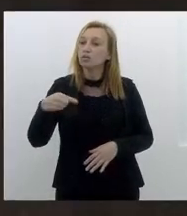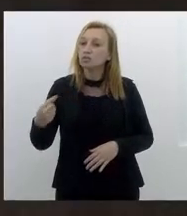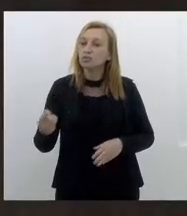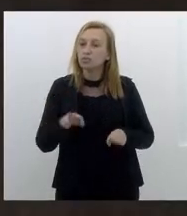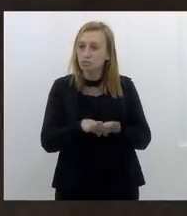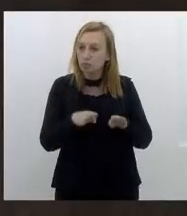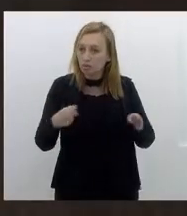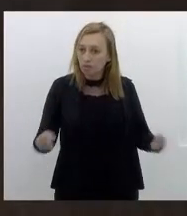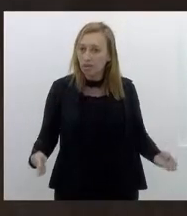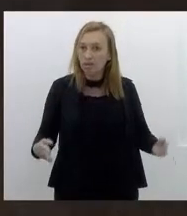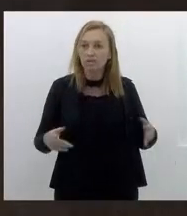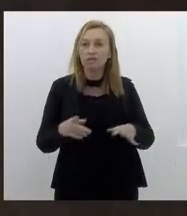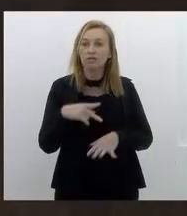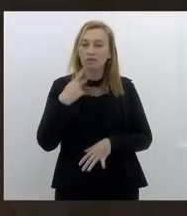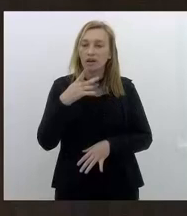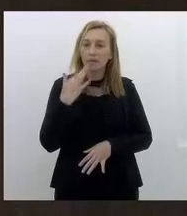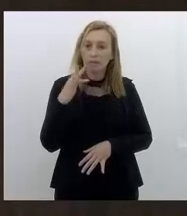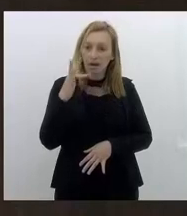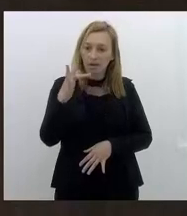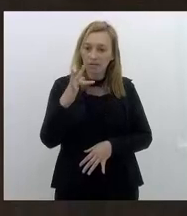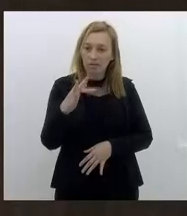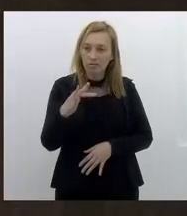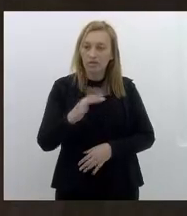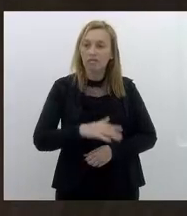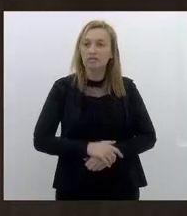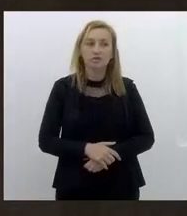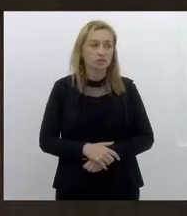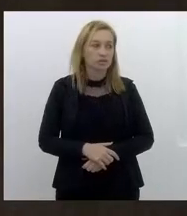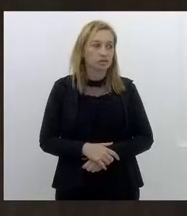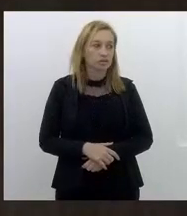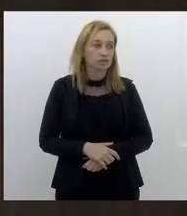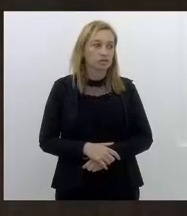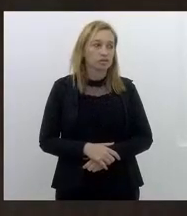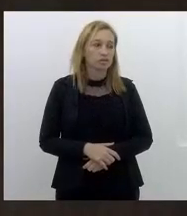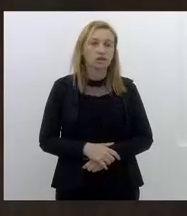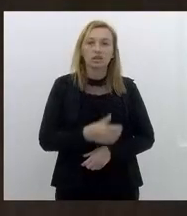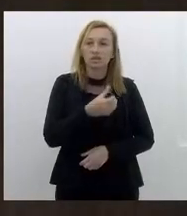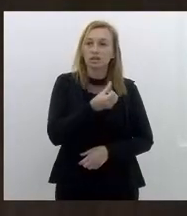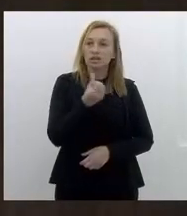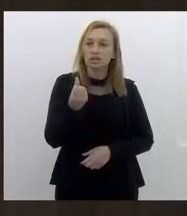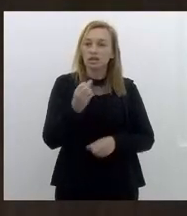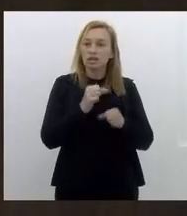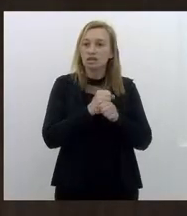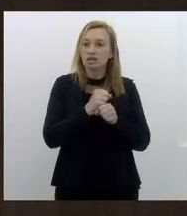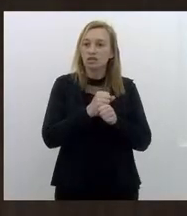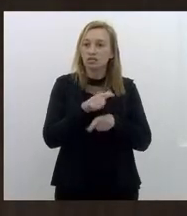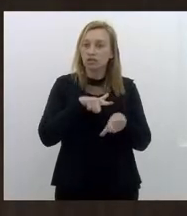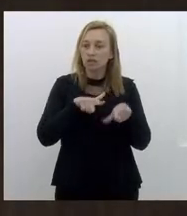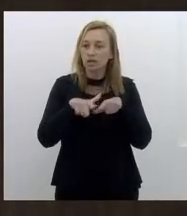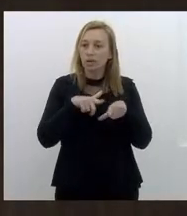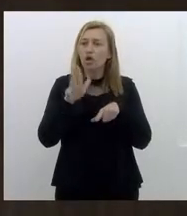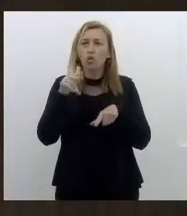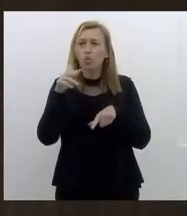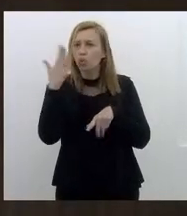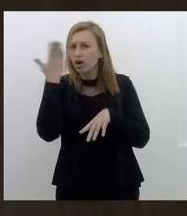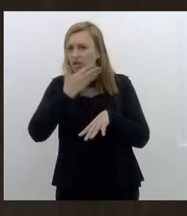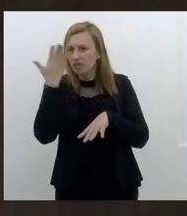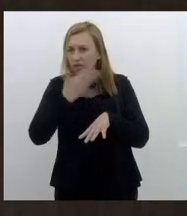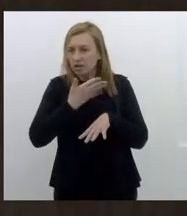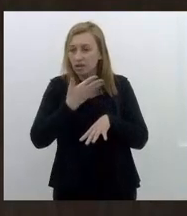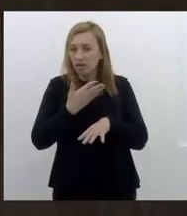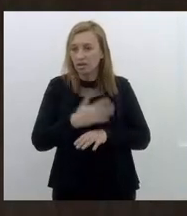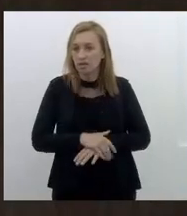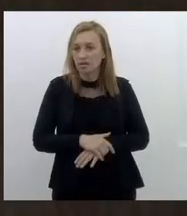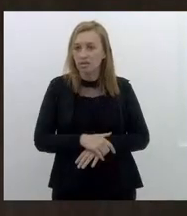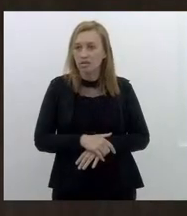membros da mesa eu vou tentar ser breve bem sucinto e 16 anos de serviço nunca vi uma tentativa